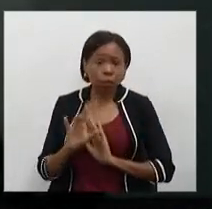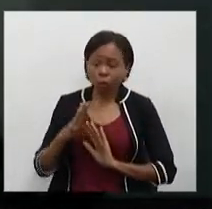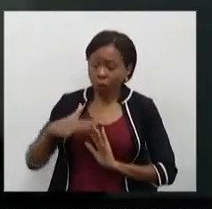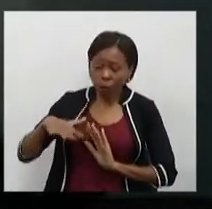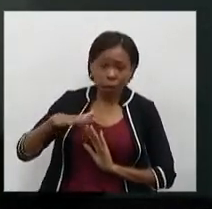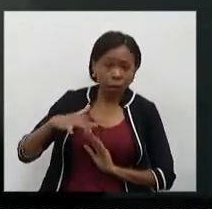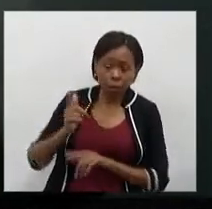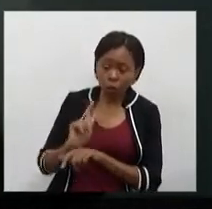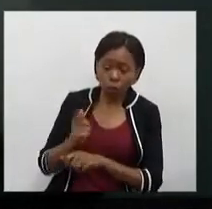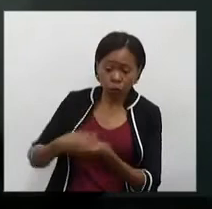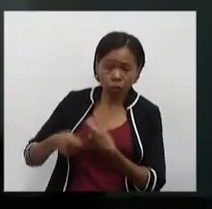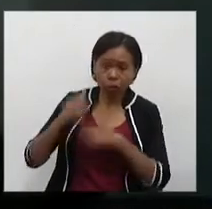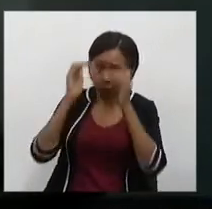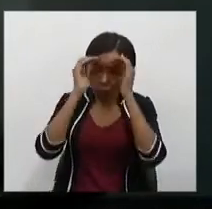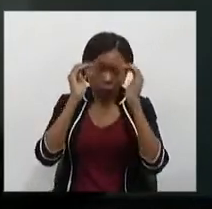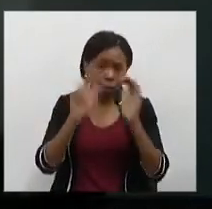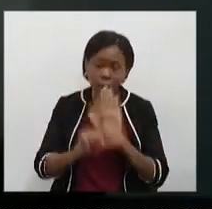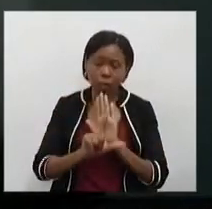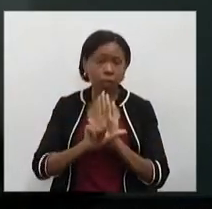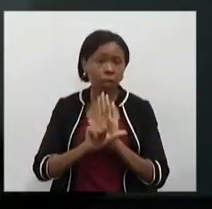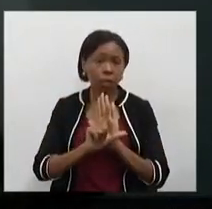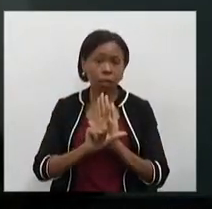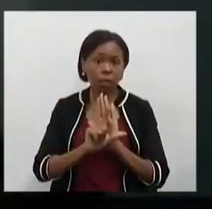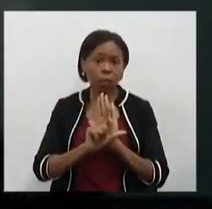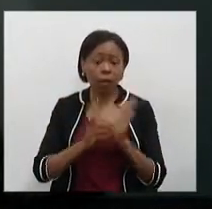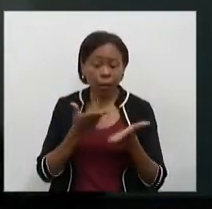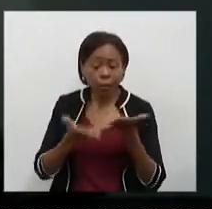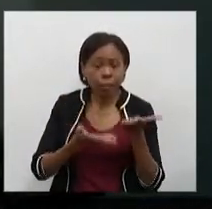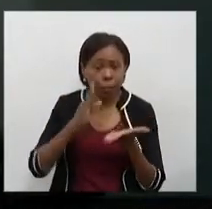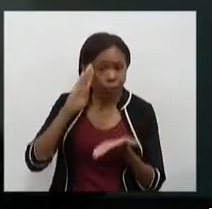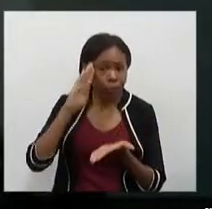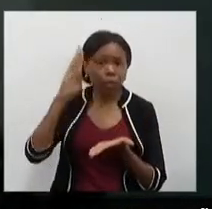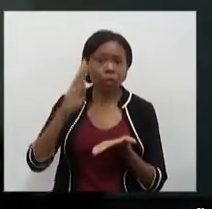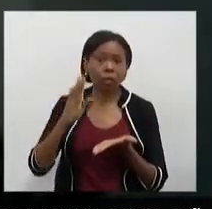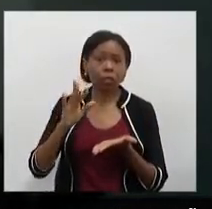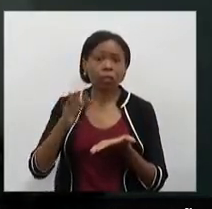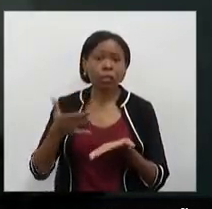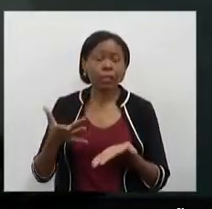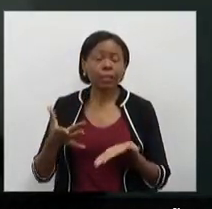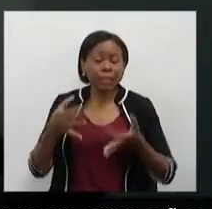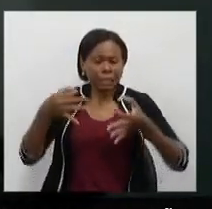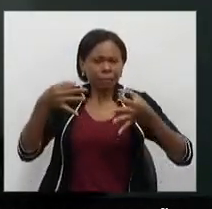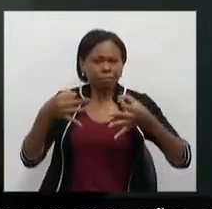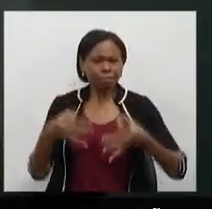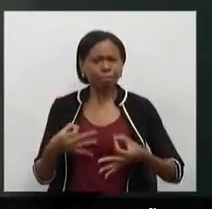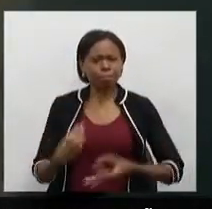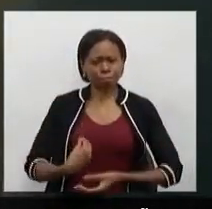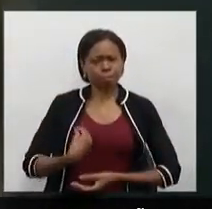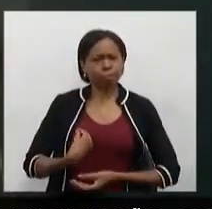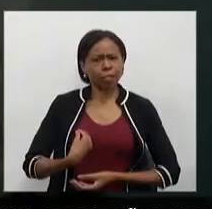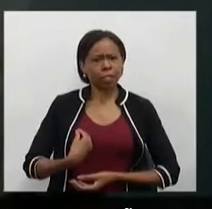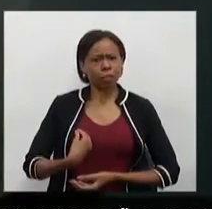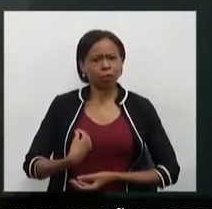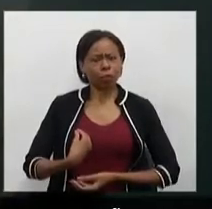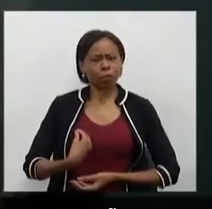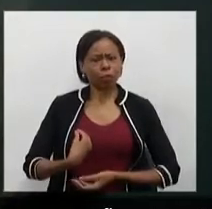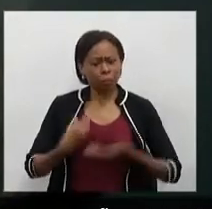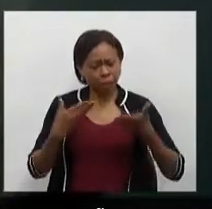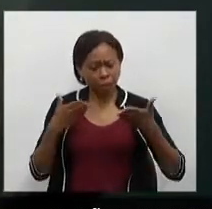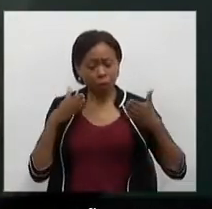diz atendimento prioritário, dignidade de vida para essas pessoas. É, a Constituição também